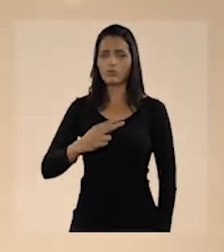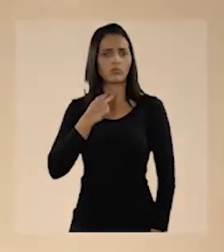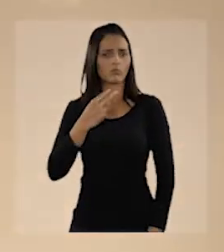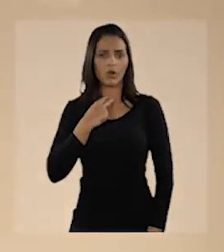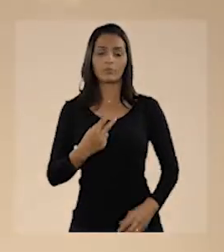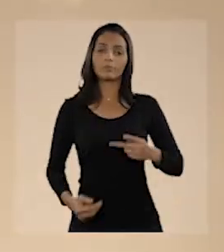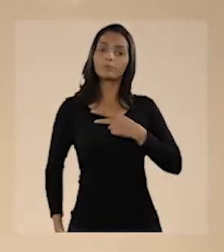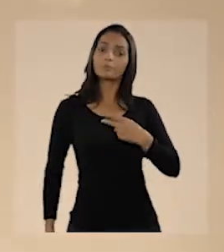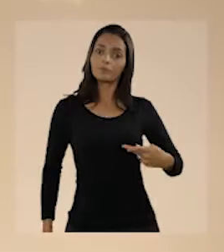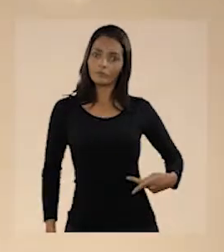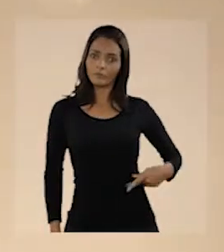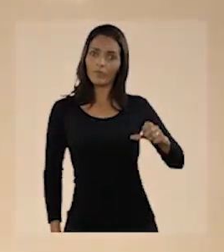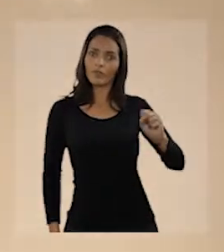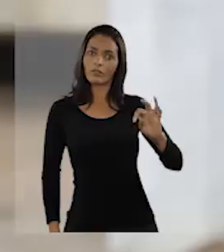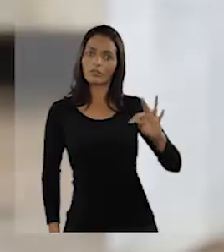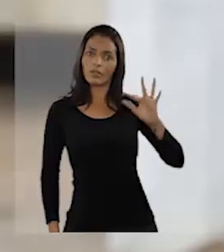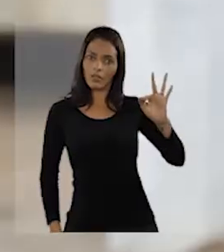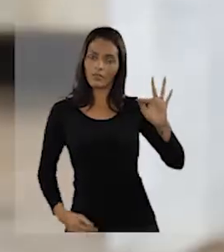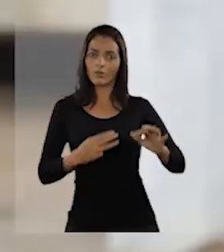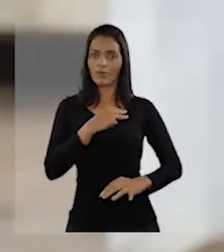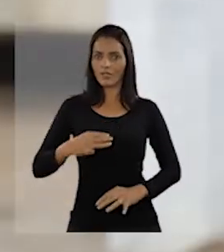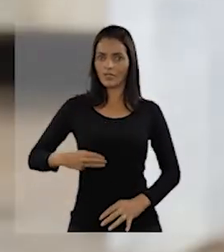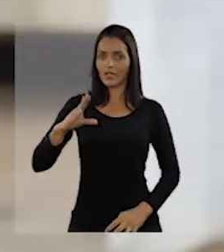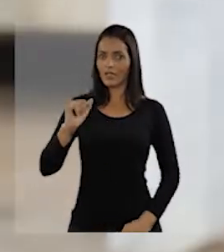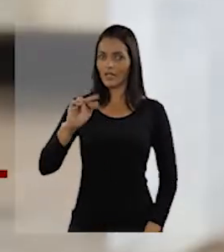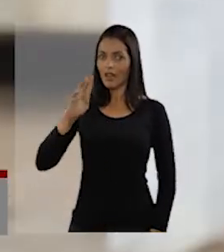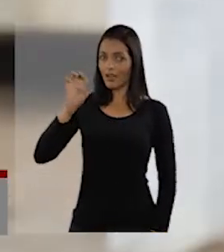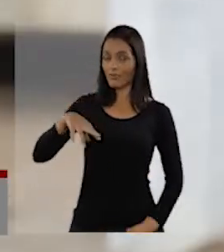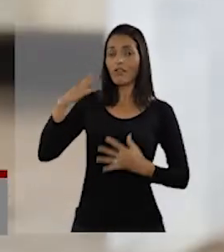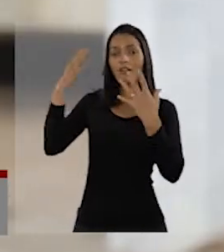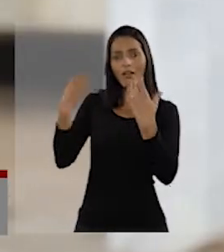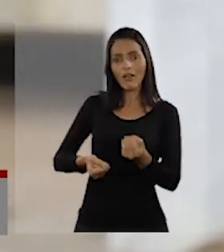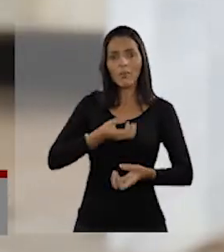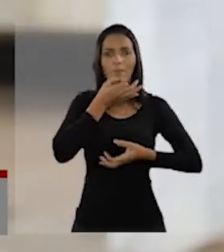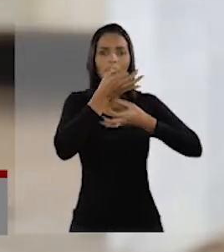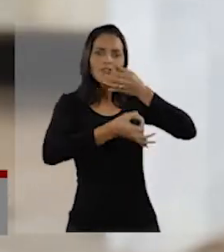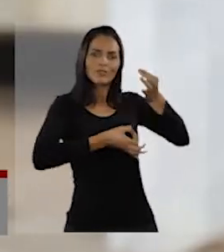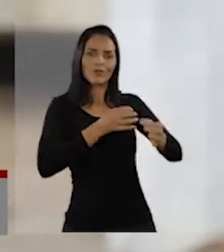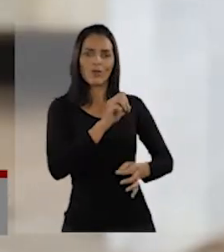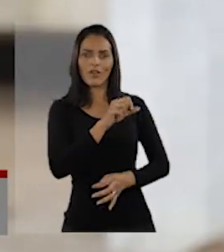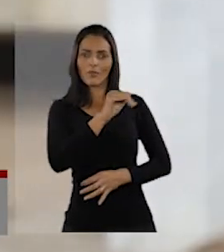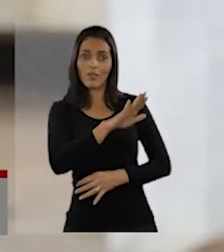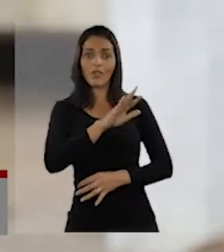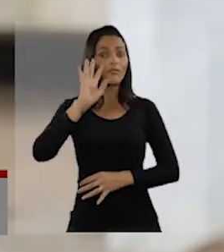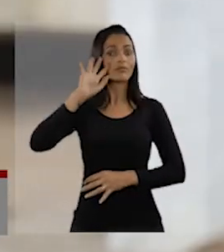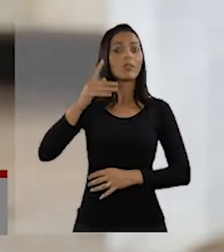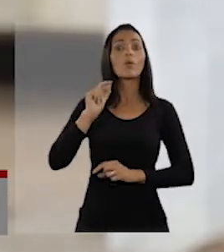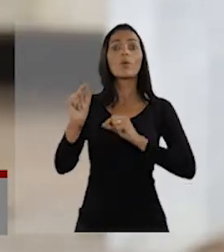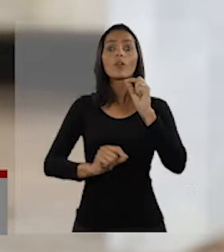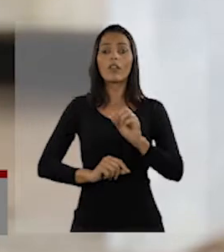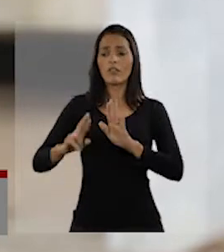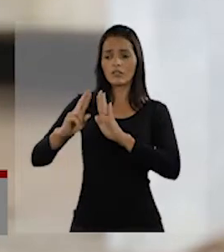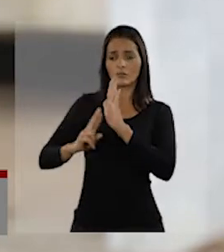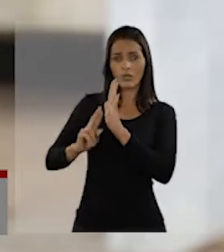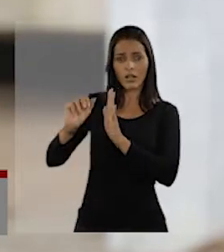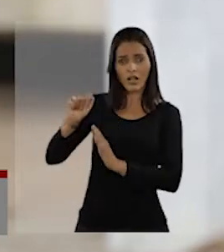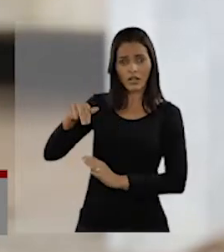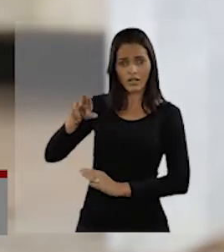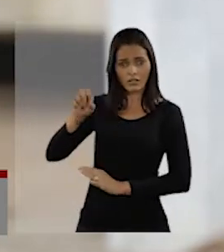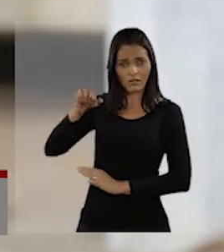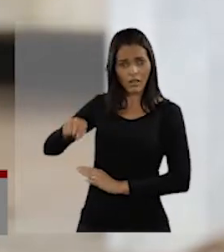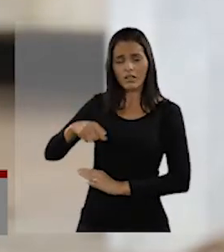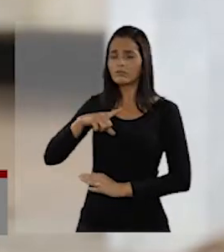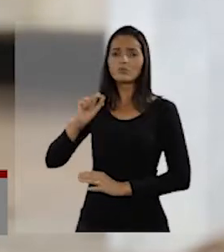nos planos de saúde no Brasil. A presidente do STF, ministra Carmen Lúcia, atendeu o pedido da OAB e, em